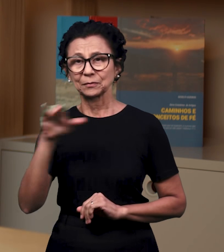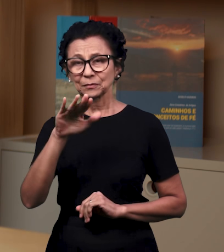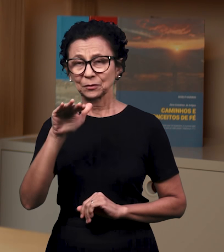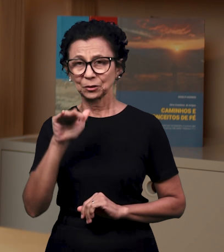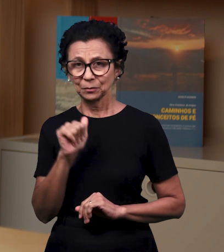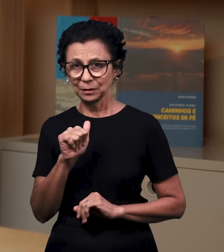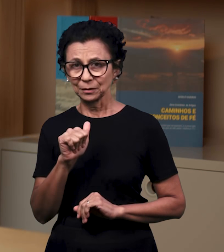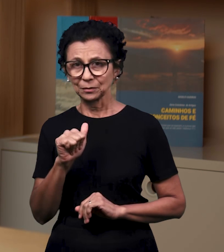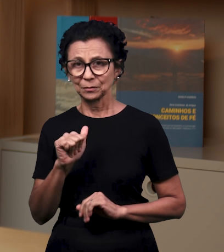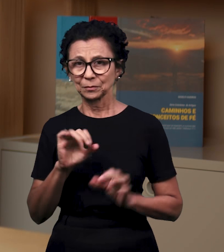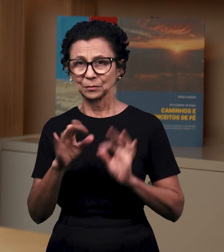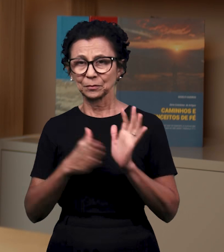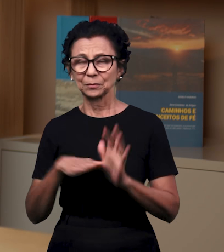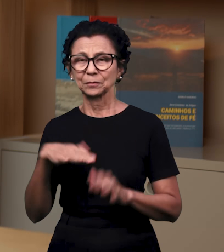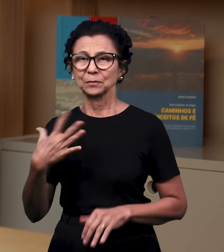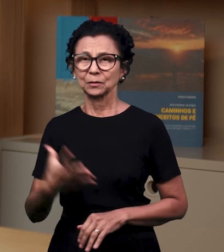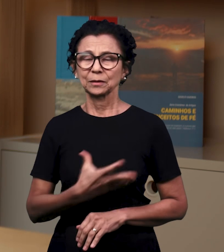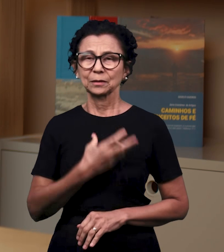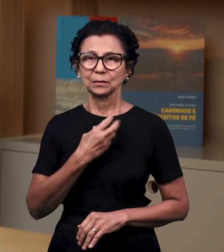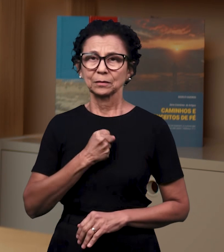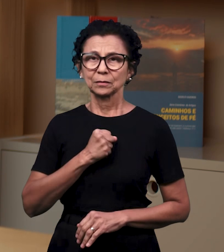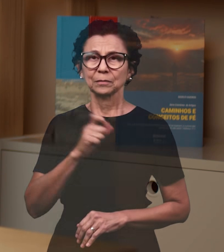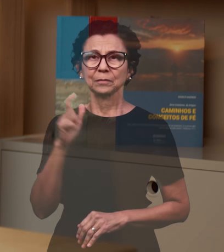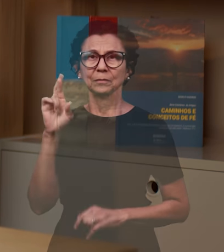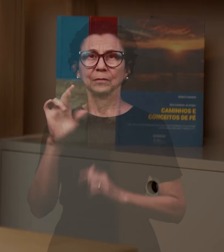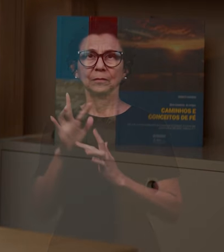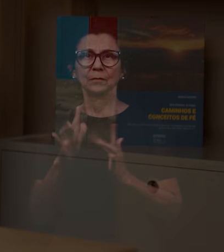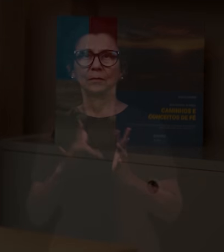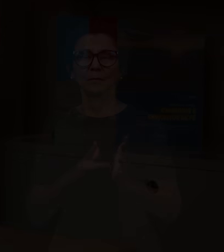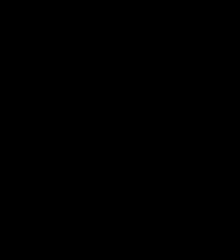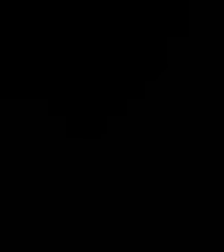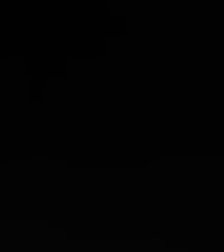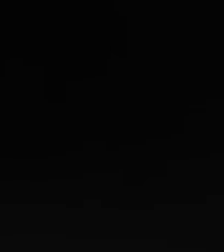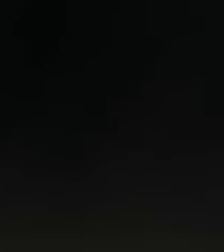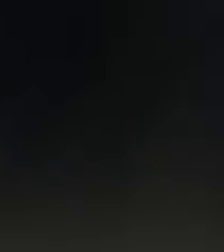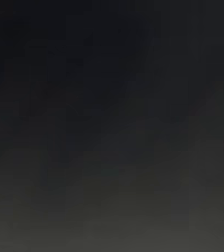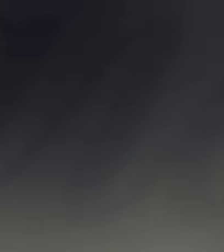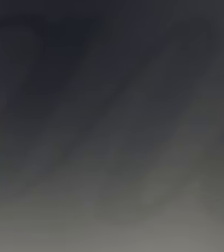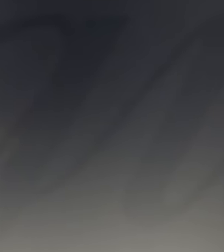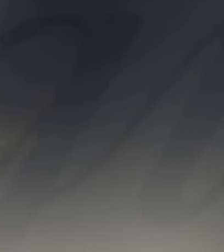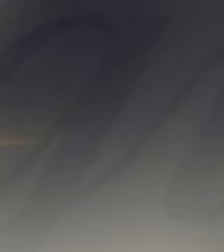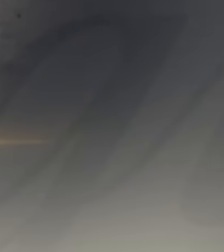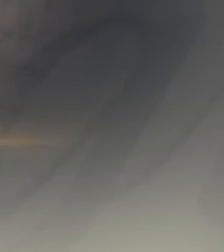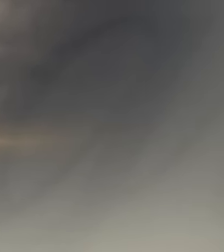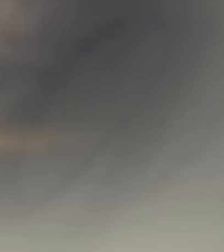plano de salvação. Assim, desejamos a todos a paz do Senhor Jesus.